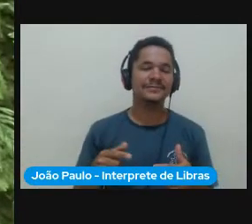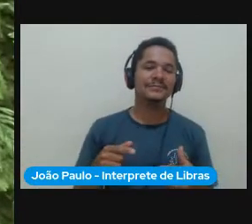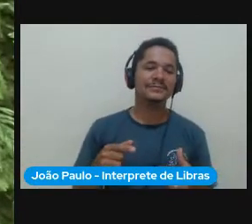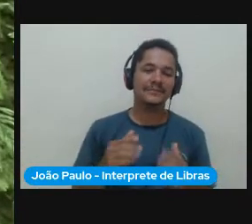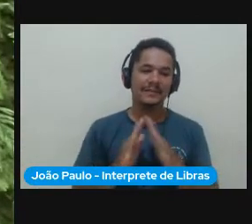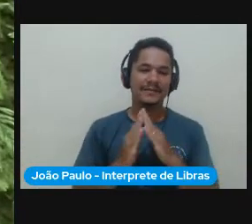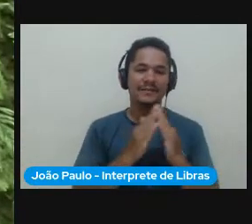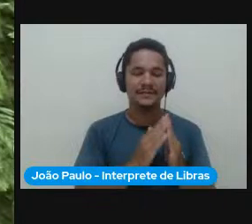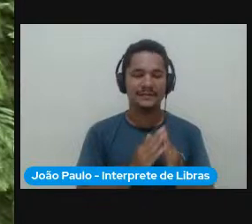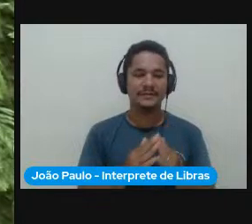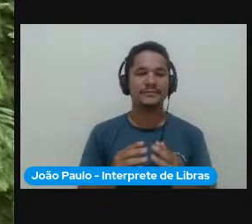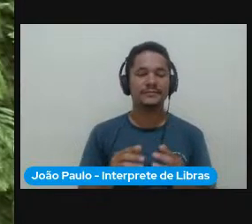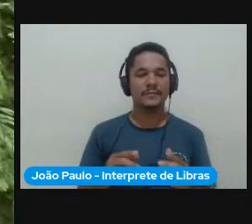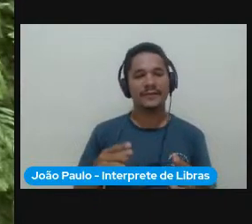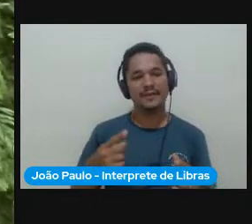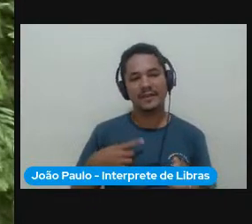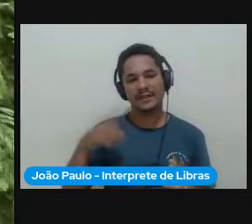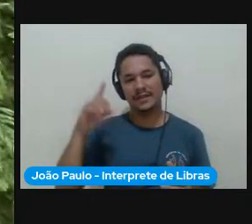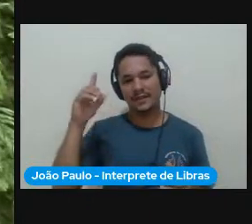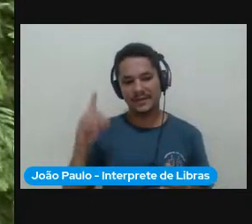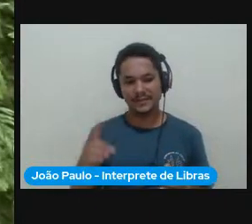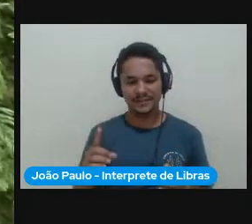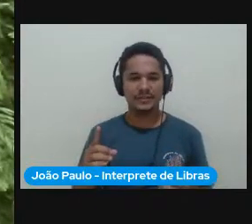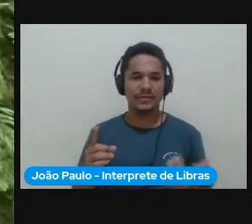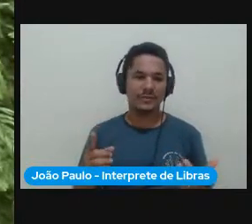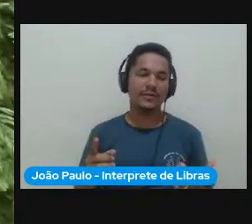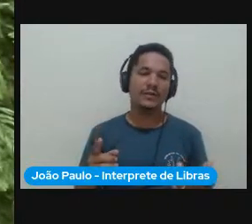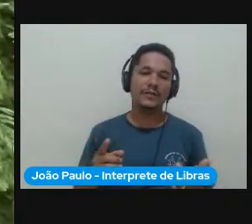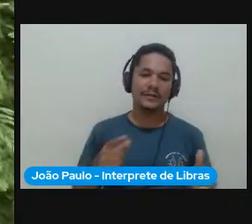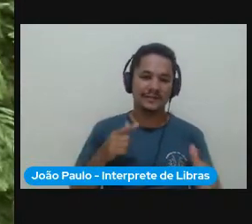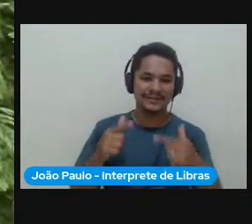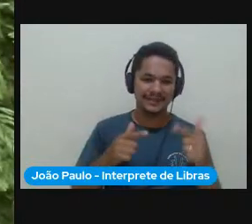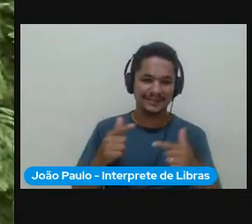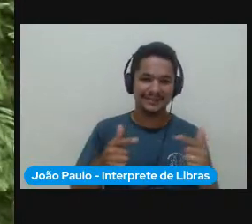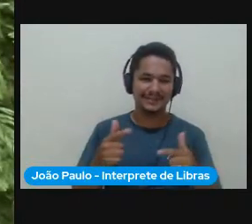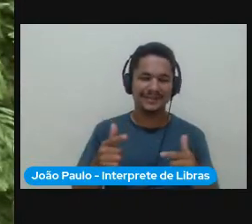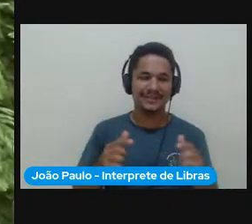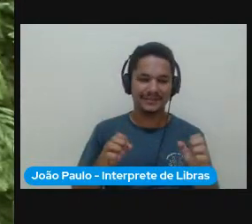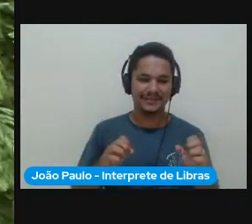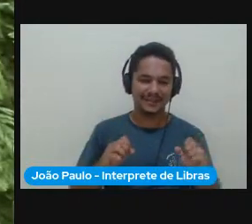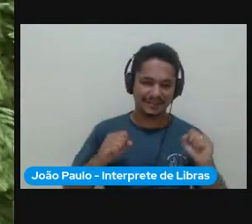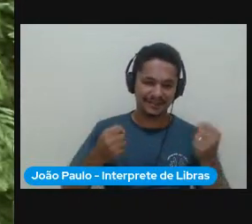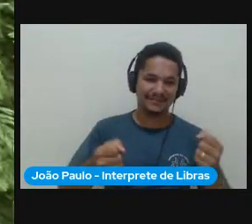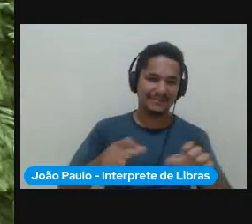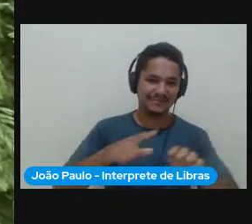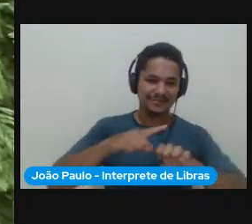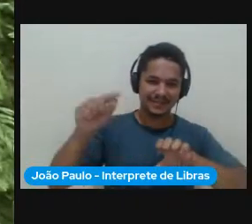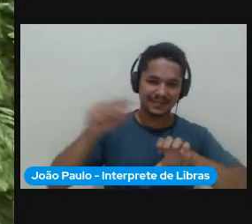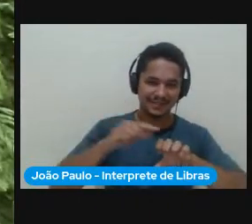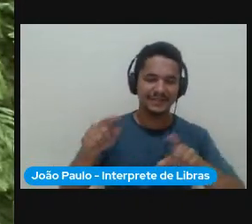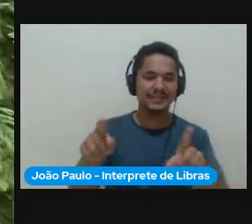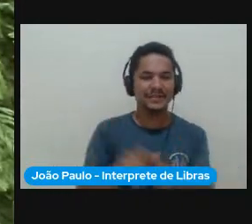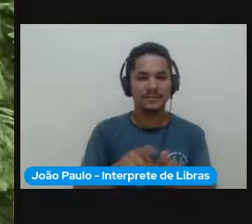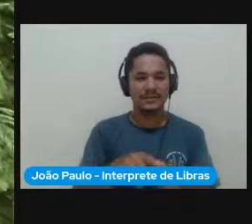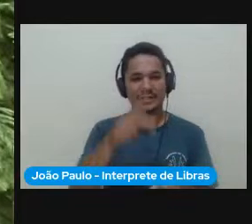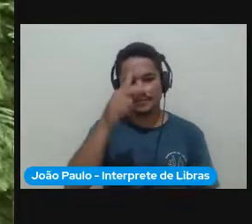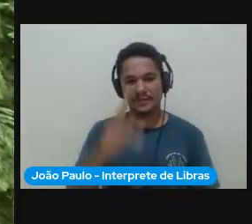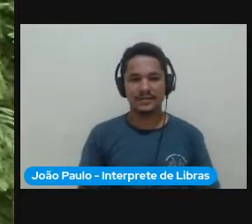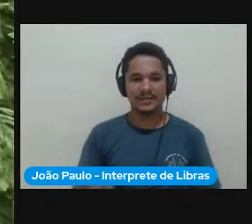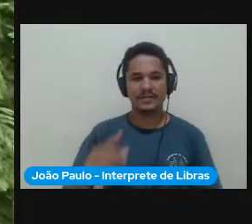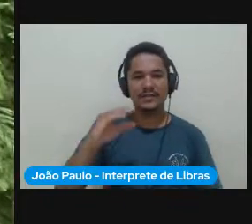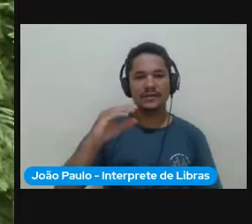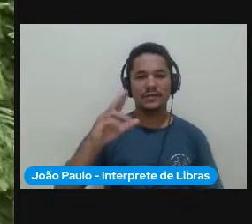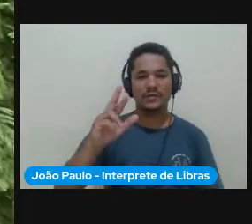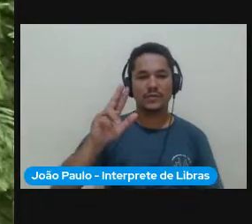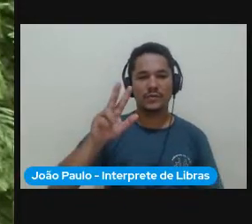tem essa proposta 1000% pavimentada no empreendedorismo, eu também sou o presidente da CUFA, Central Única das